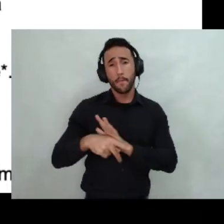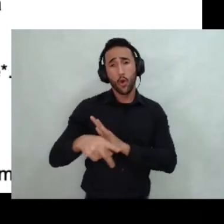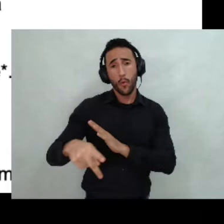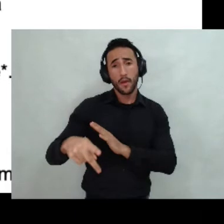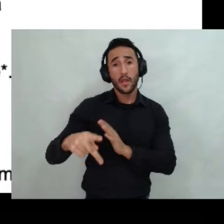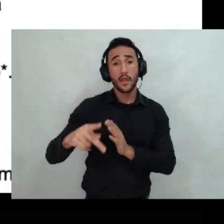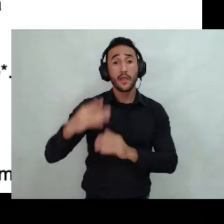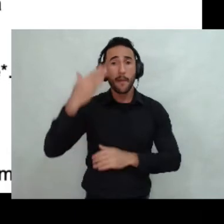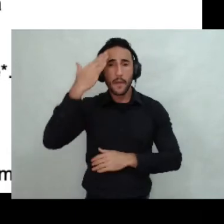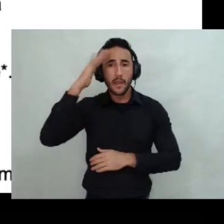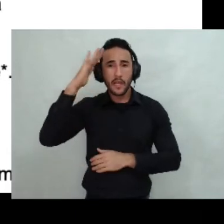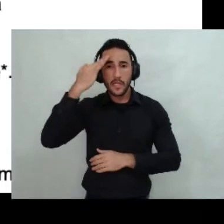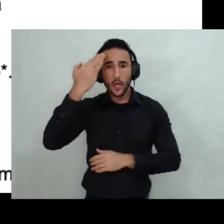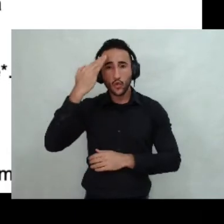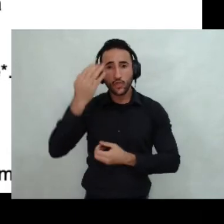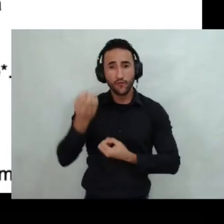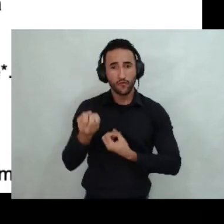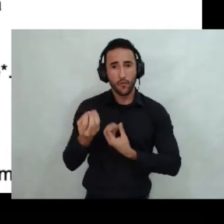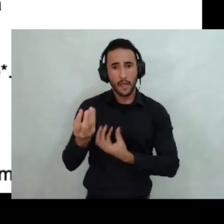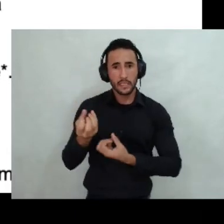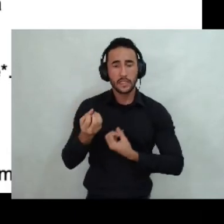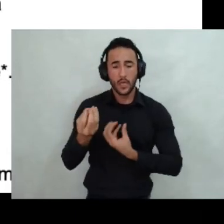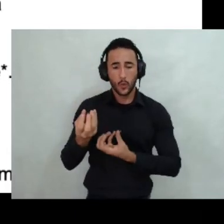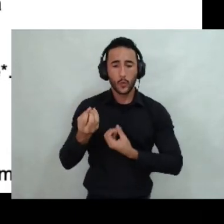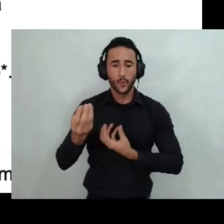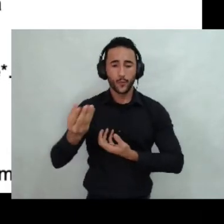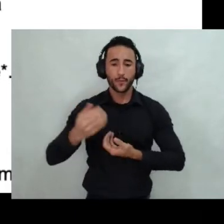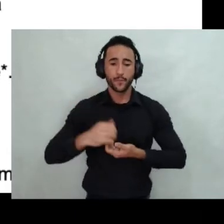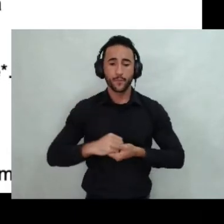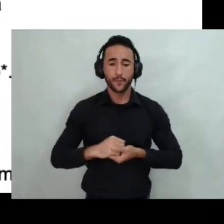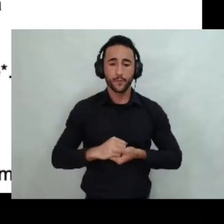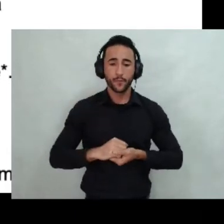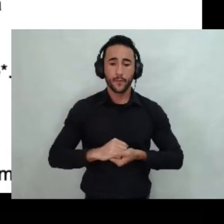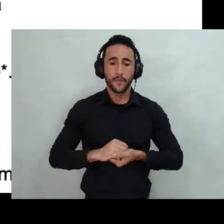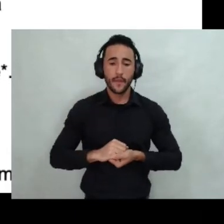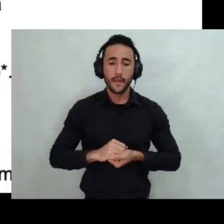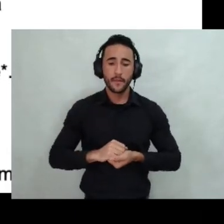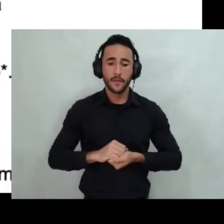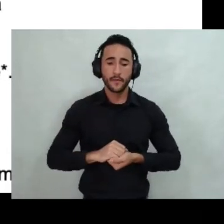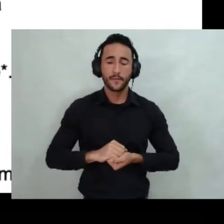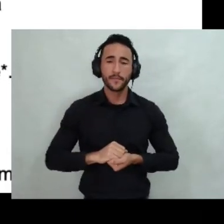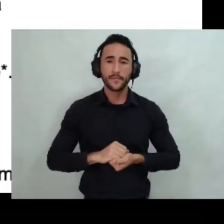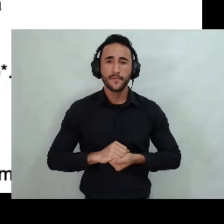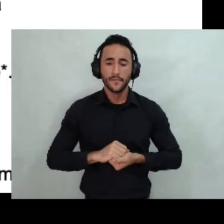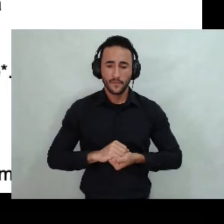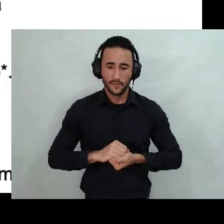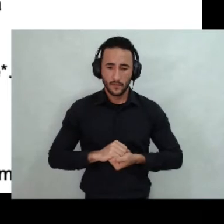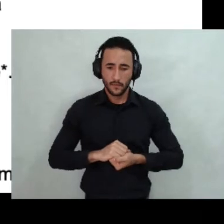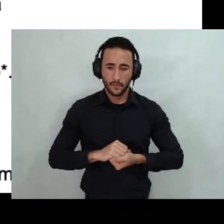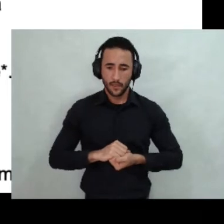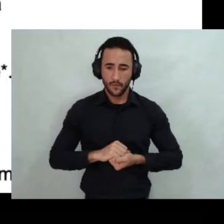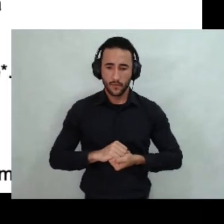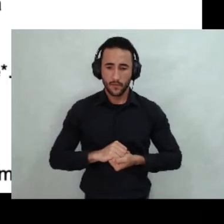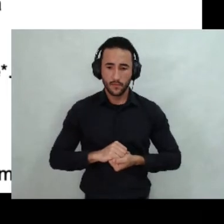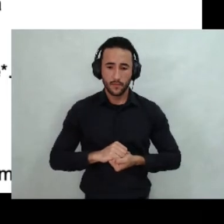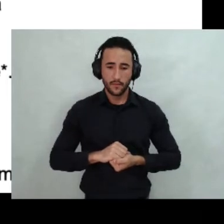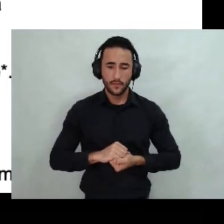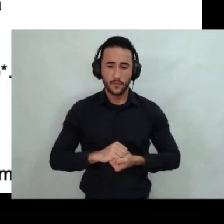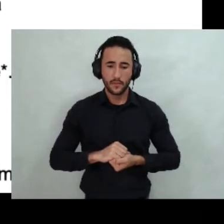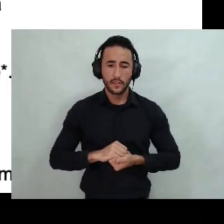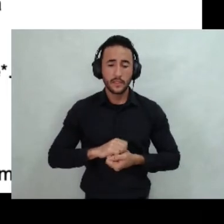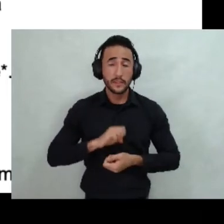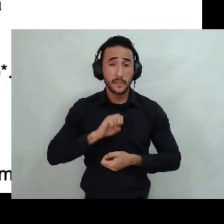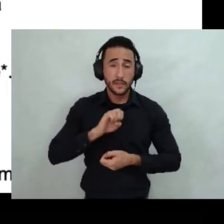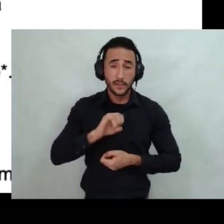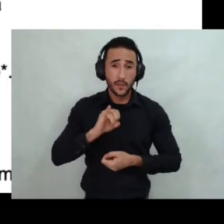baixa realização de testes para confirmação no diagnóstico impede uma análise mais precisa, segundo os professores, porque há